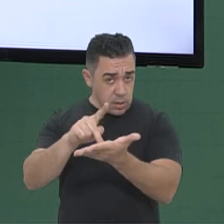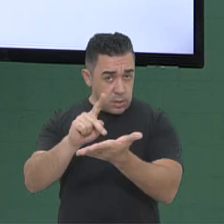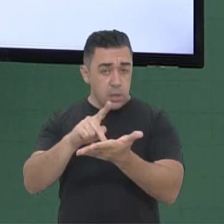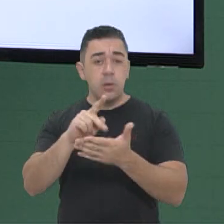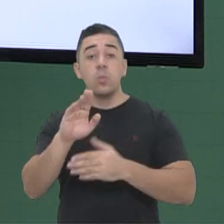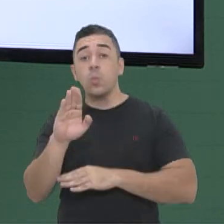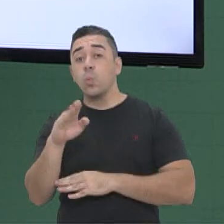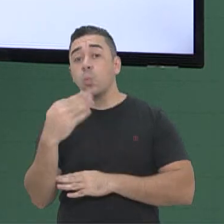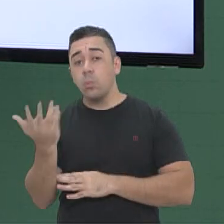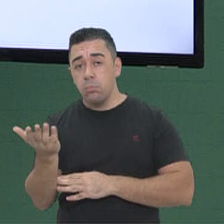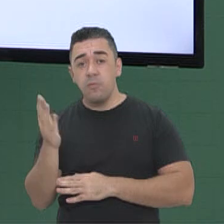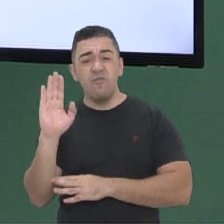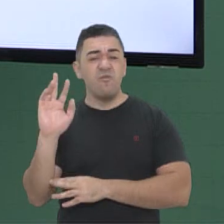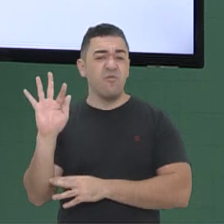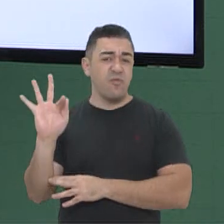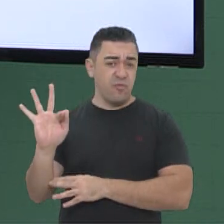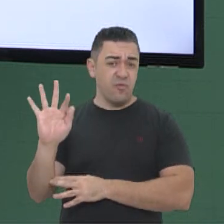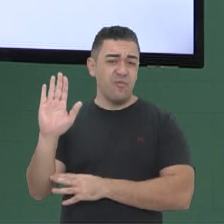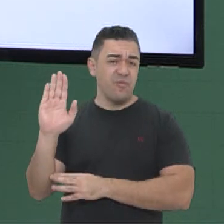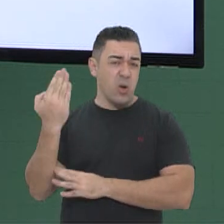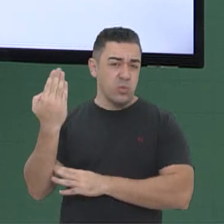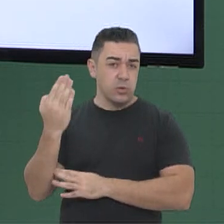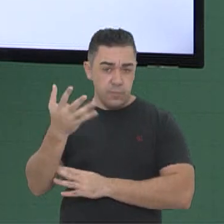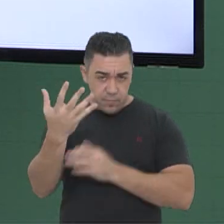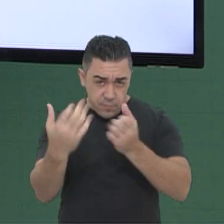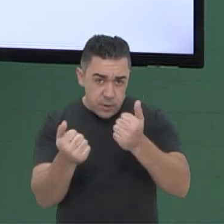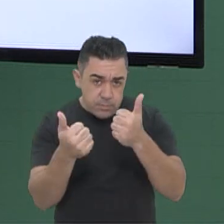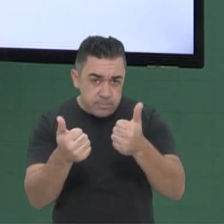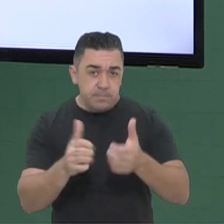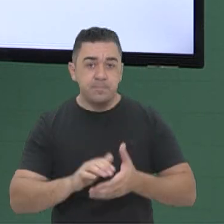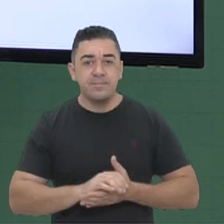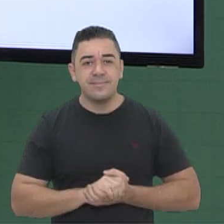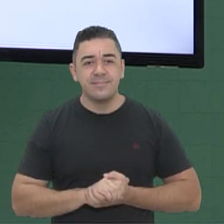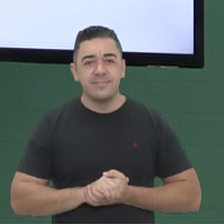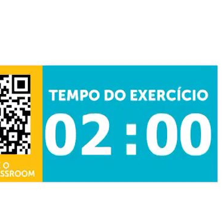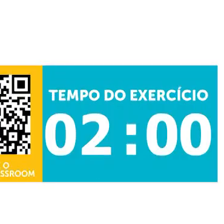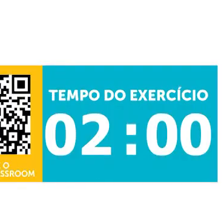qual informação é falsa. Vamos lá, pessoal.